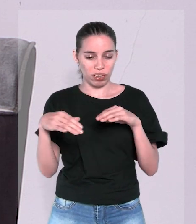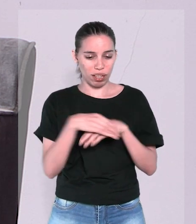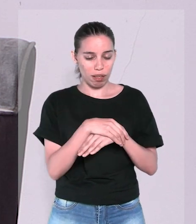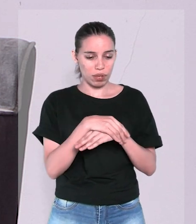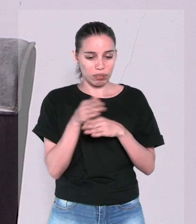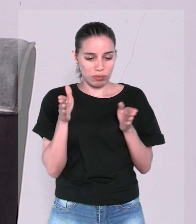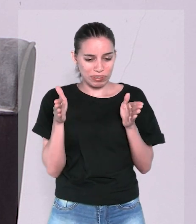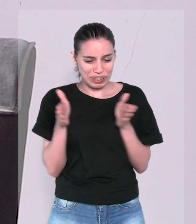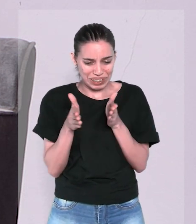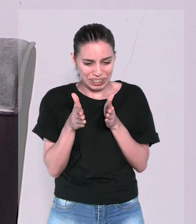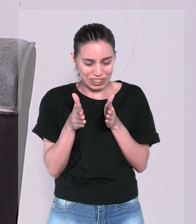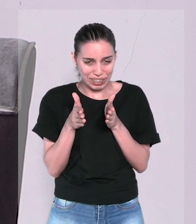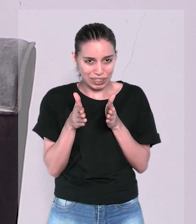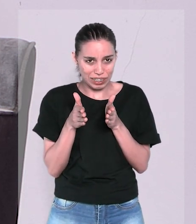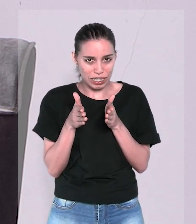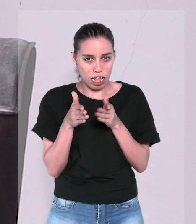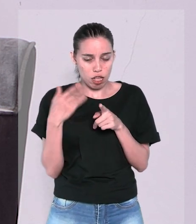olhar no espelho.